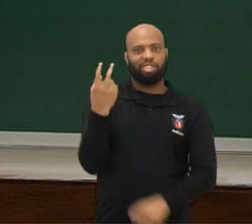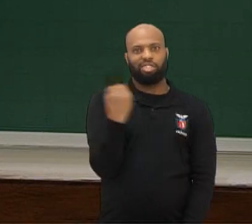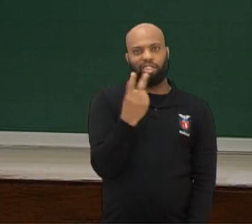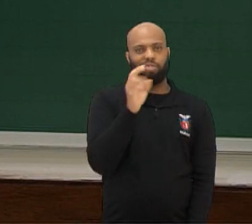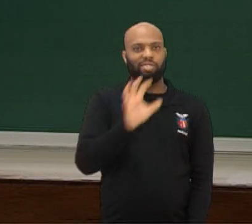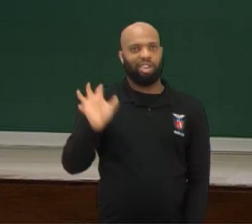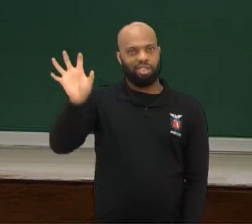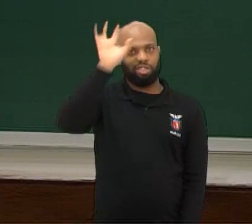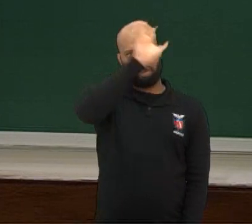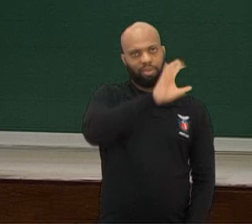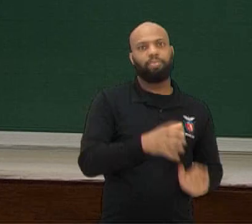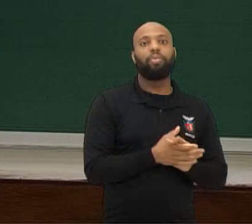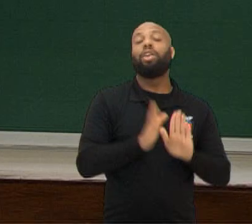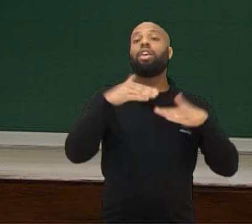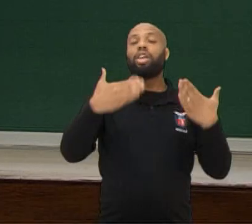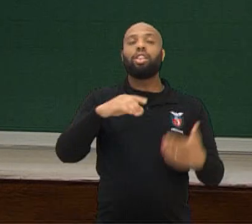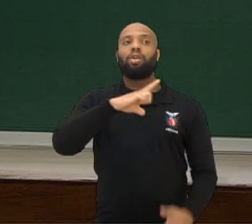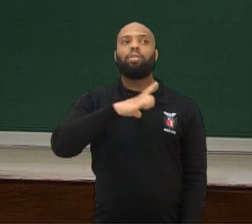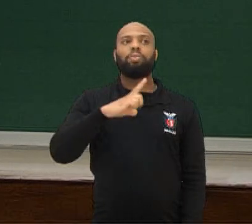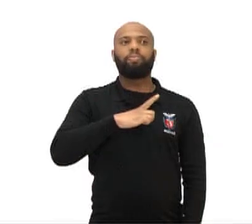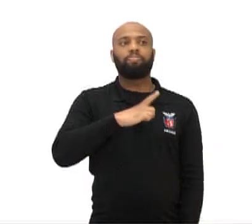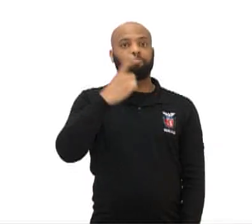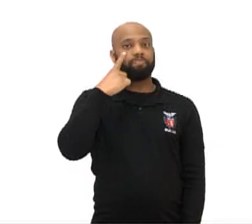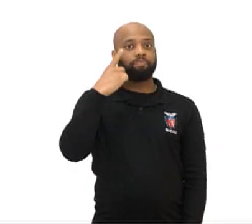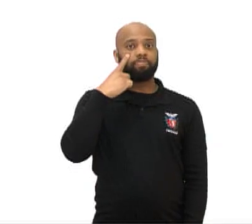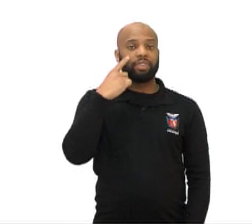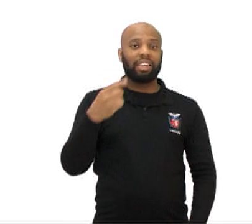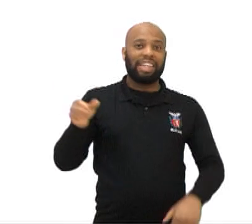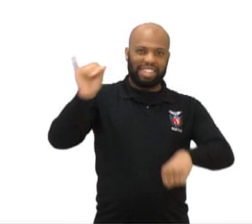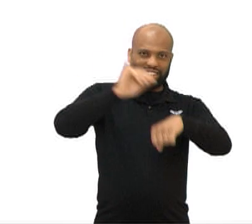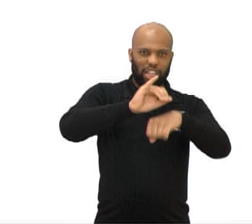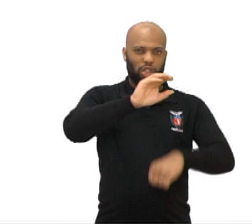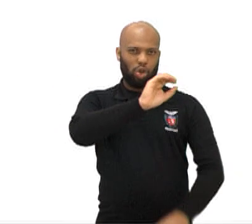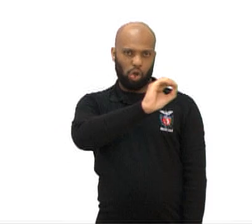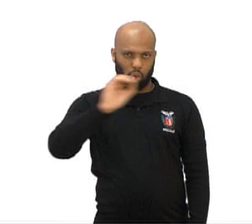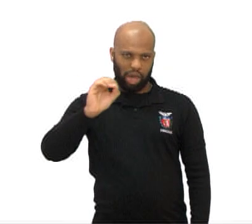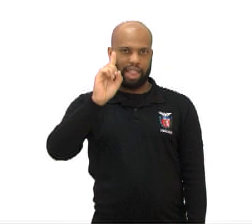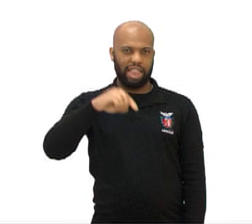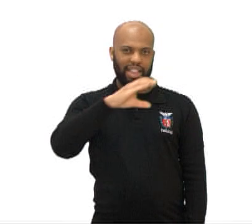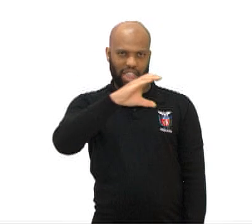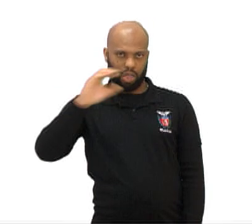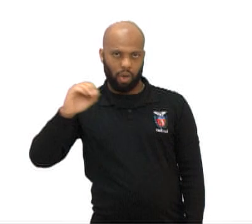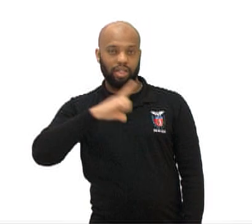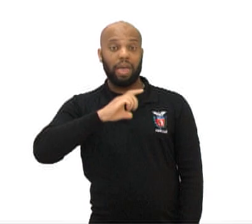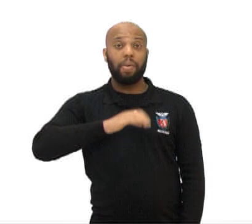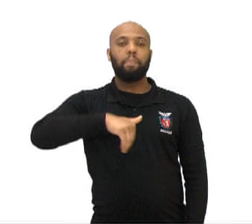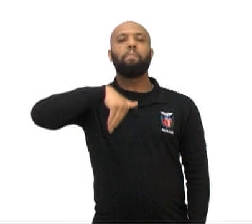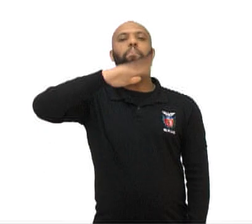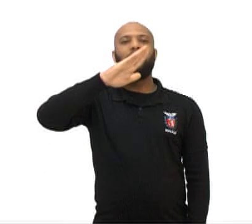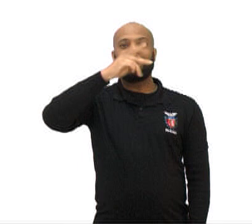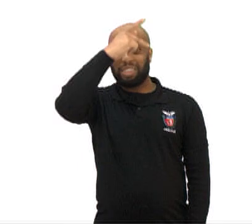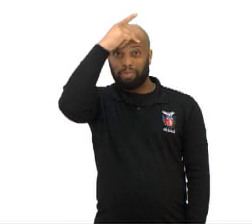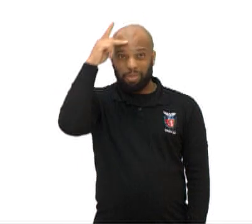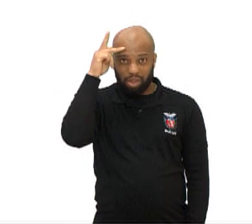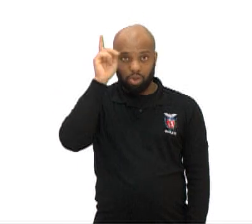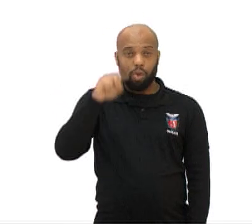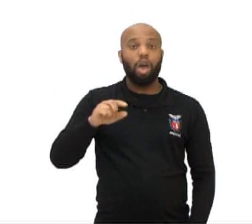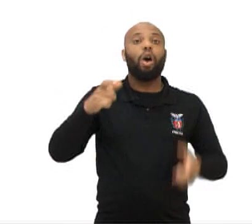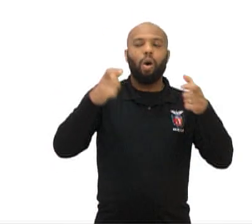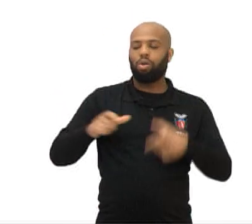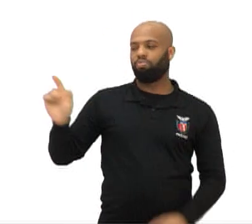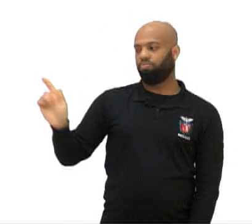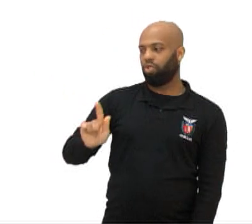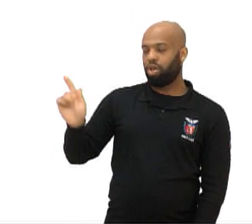Então, quando eu penso ali em região centro-oeste, o que apresenta a maior população absoluta é Goiás